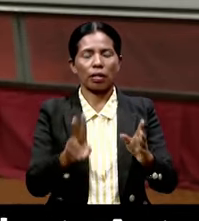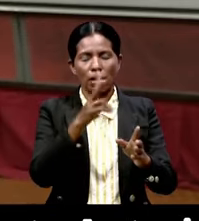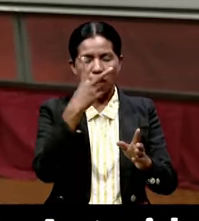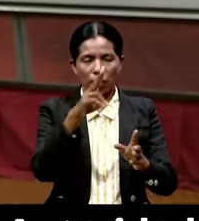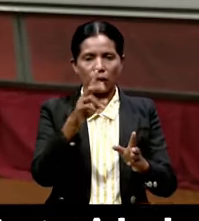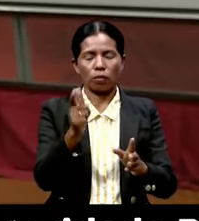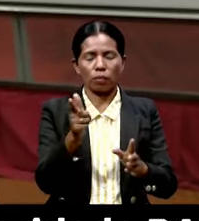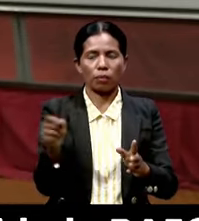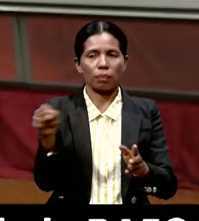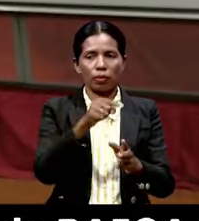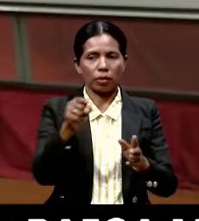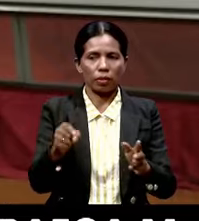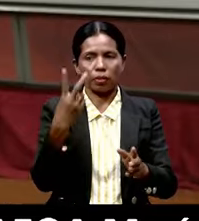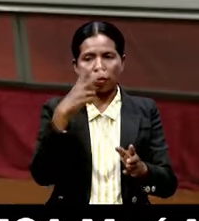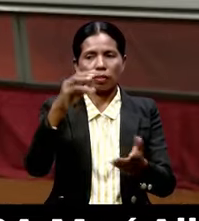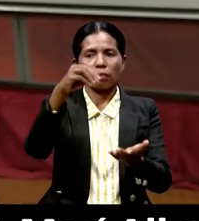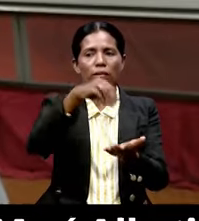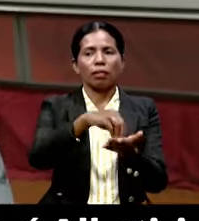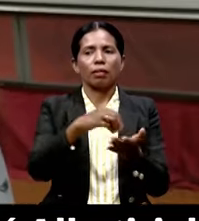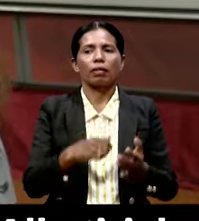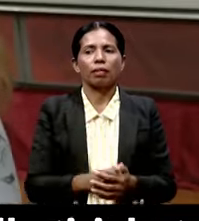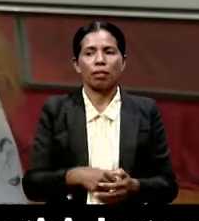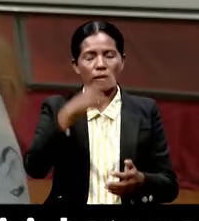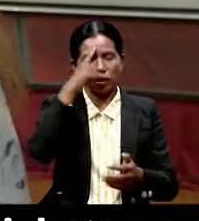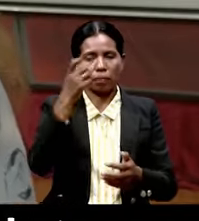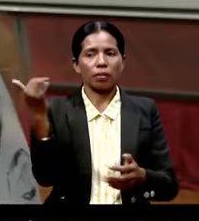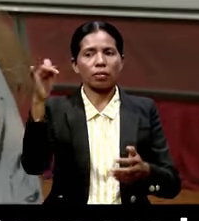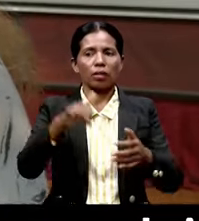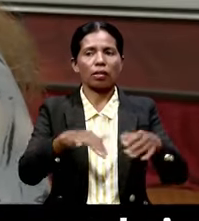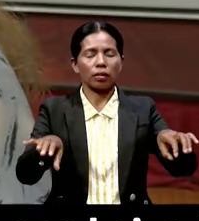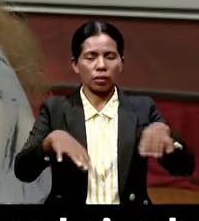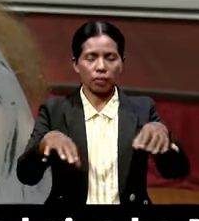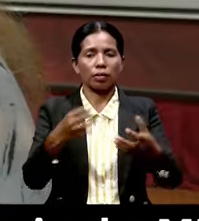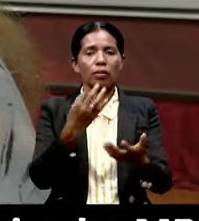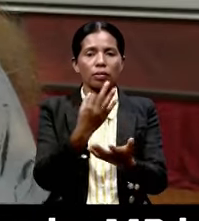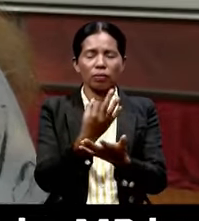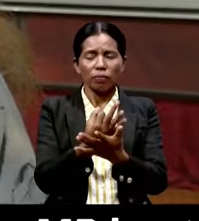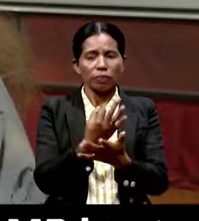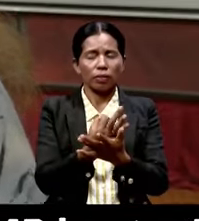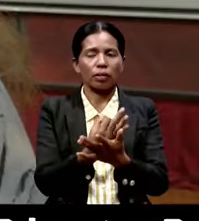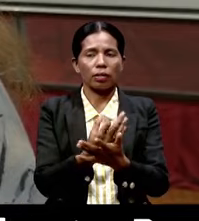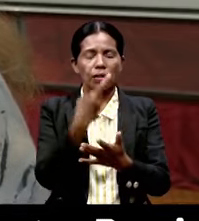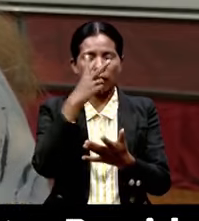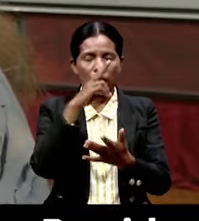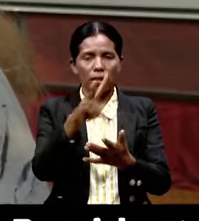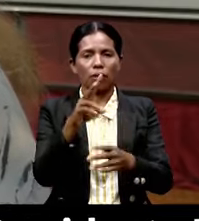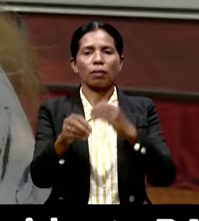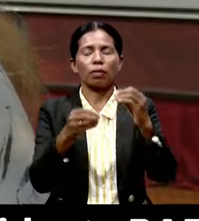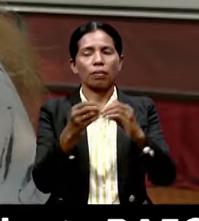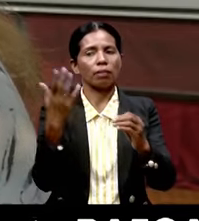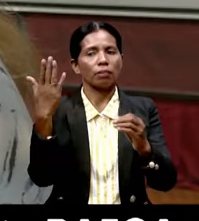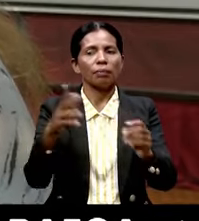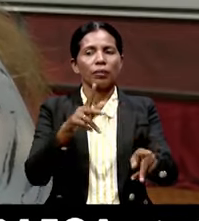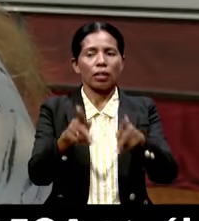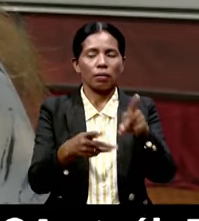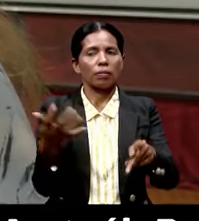20% ato halvarument tam hanesa sira ne be serviço finança no mos aprazamento e a pessoa